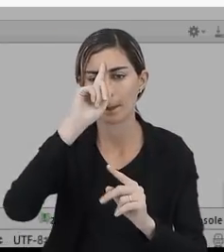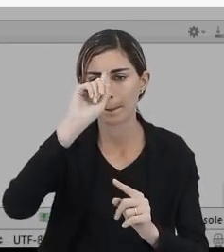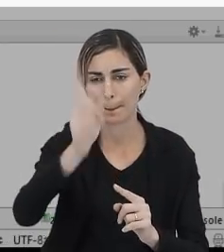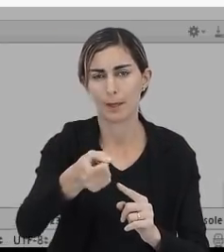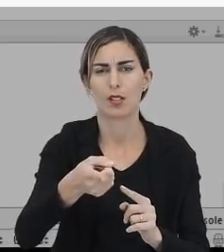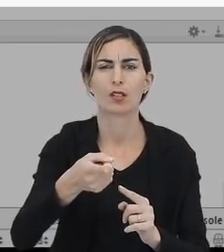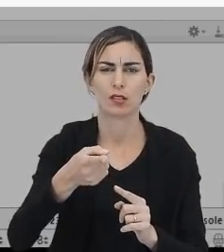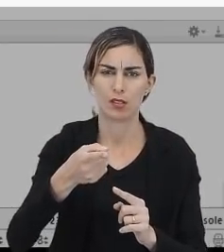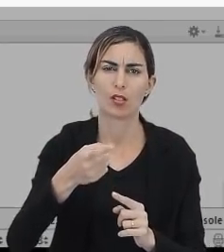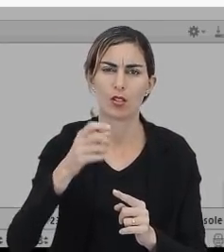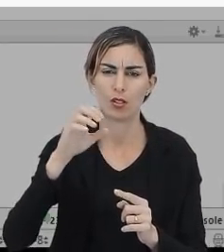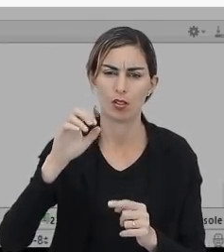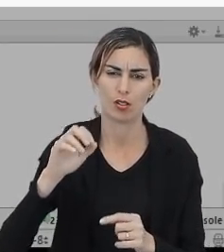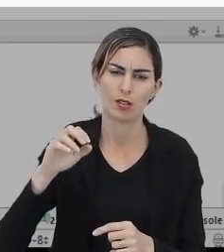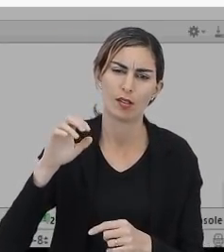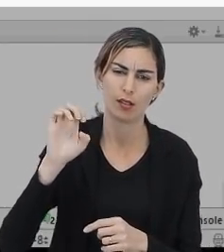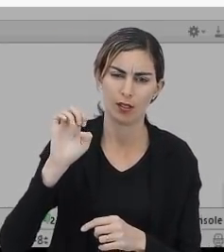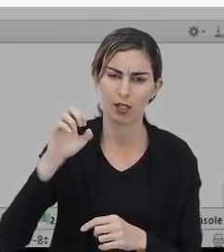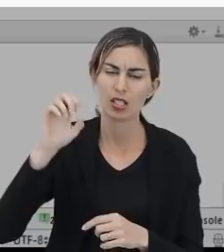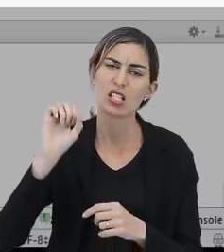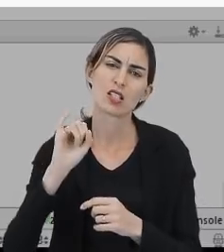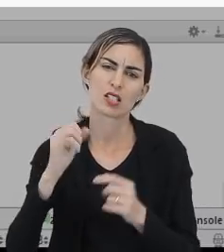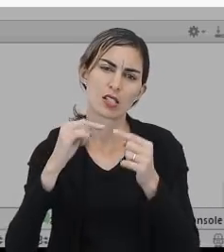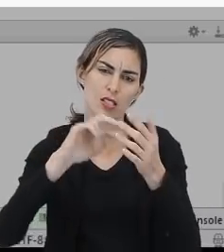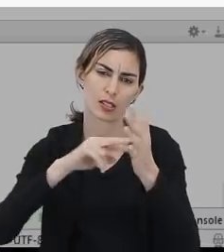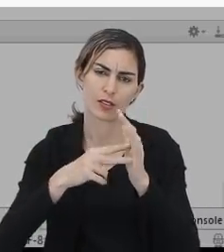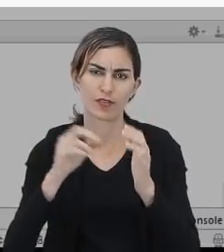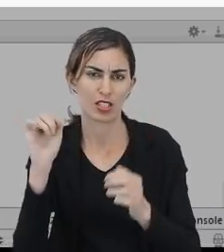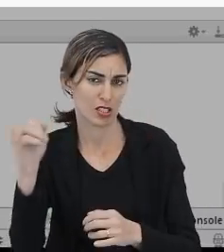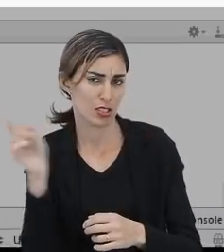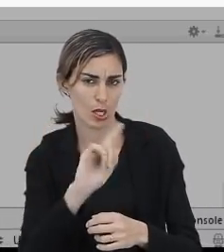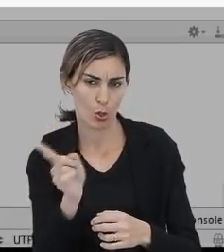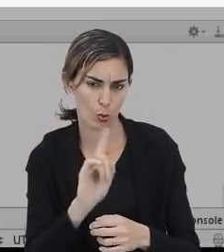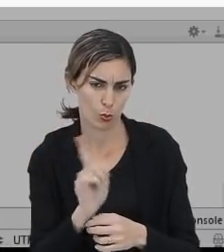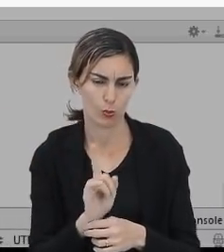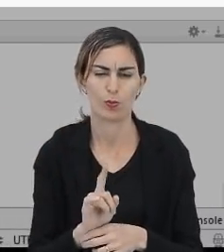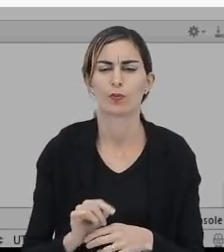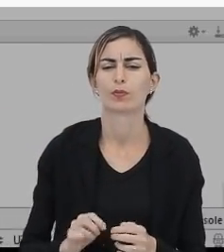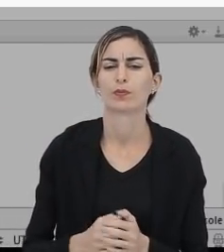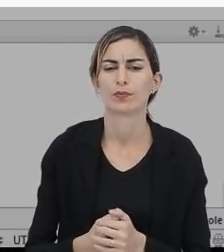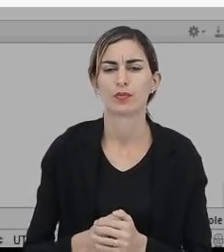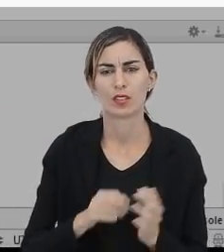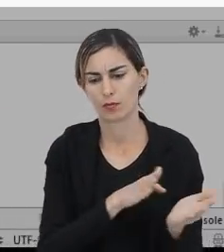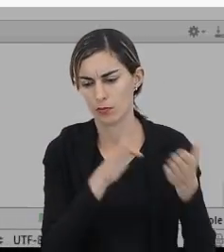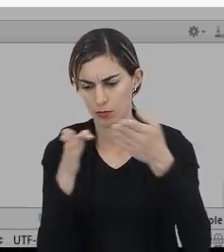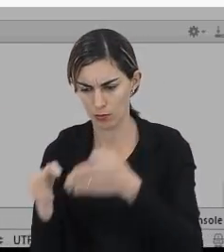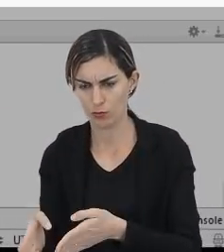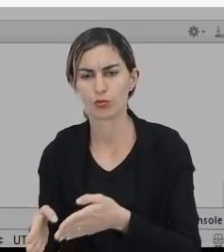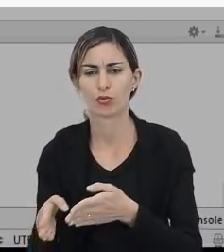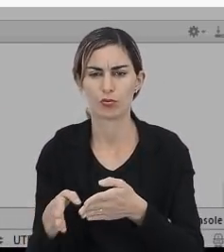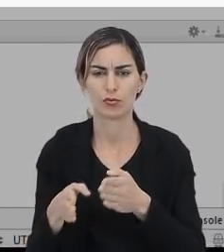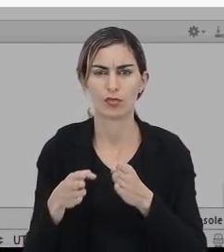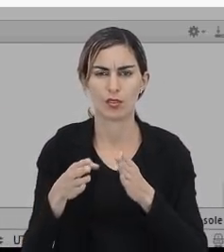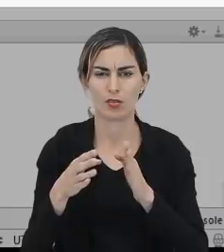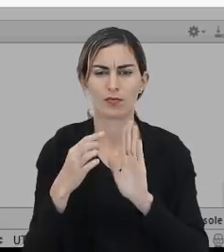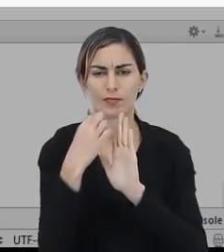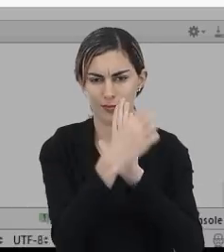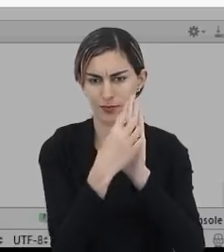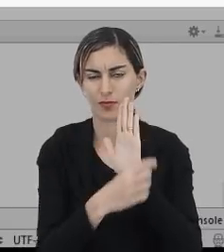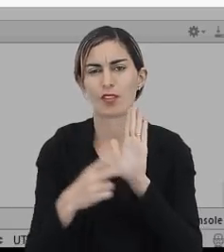comando opcional else, que significa se não, e então a gente desvia o